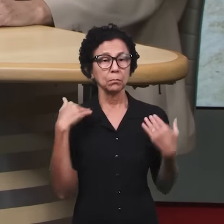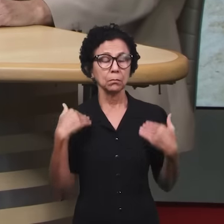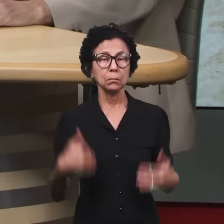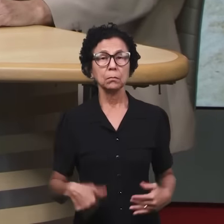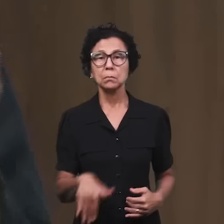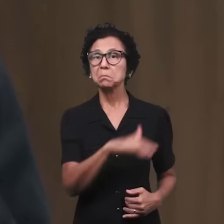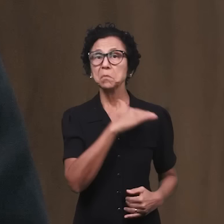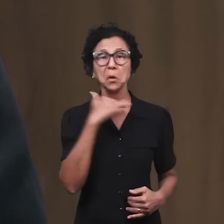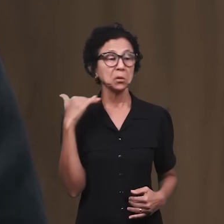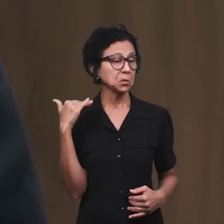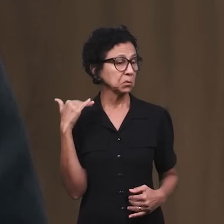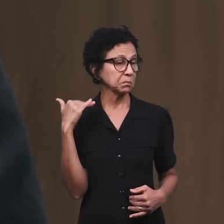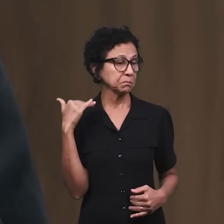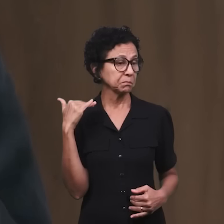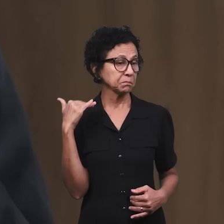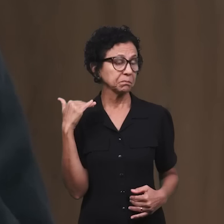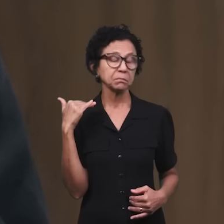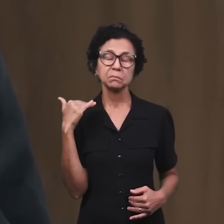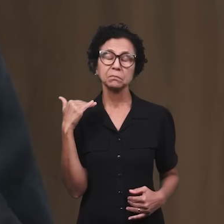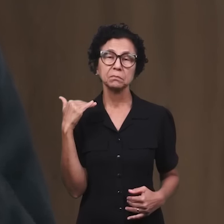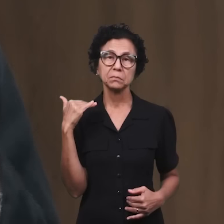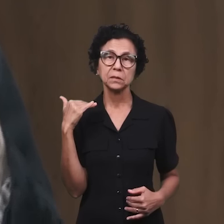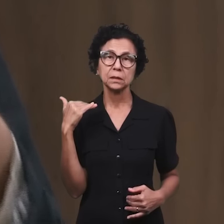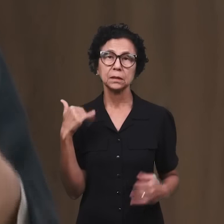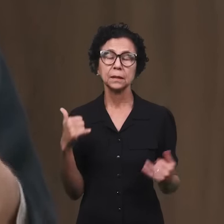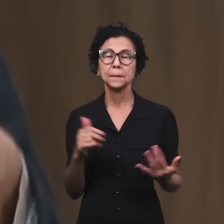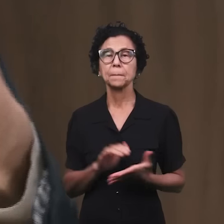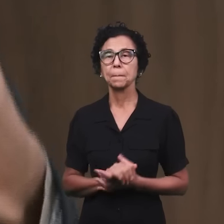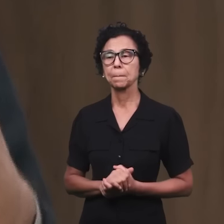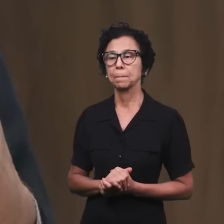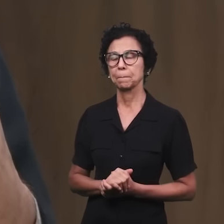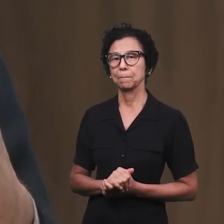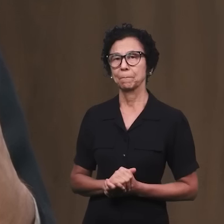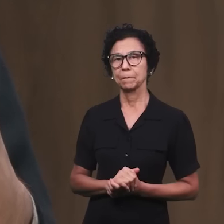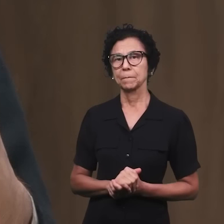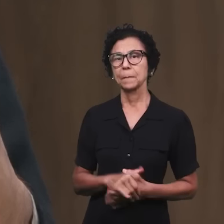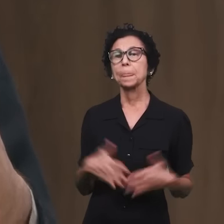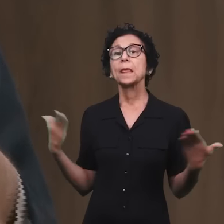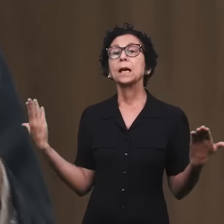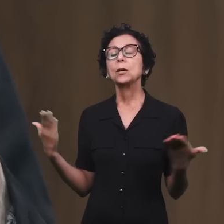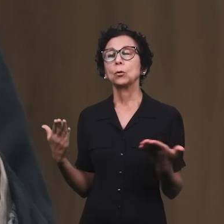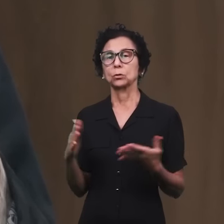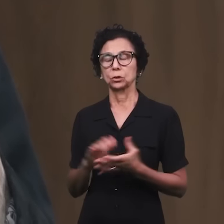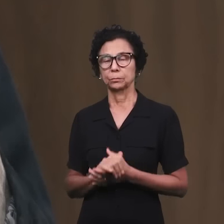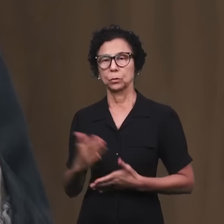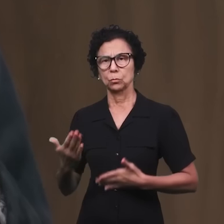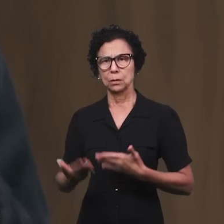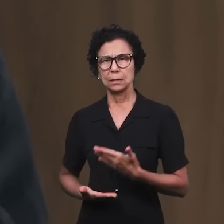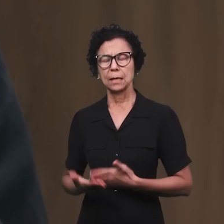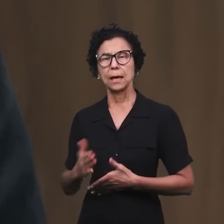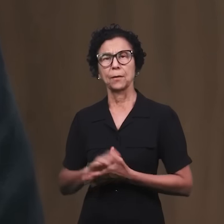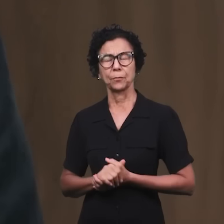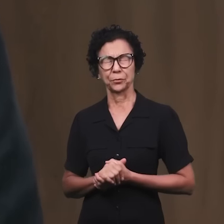o que gera vida hoje no servo é a presença do Espírito Santo. Então você já